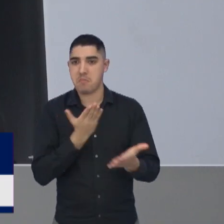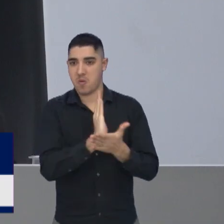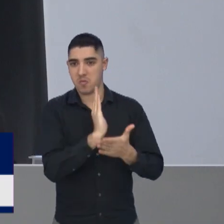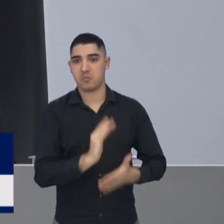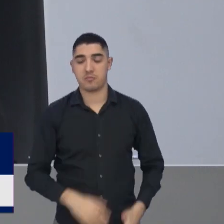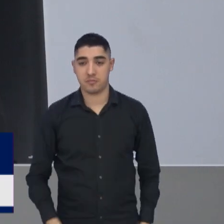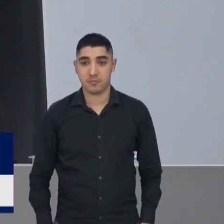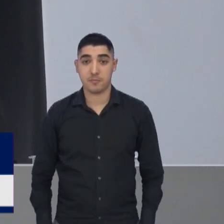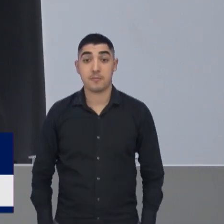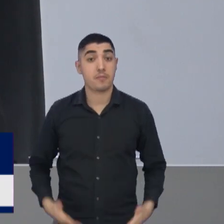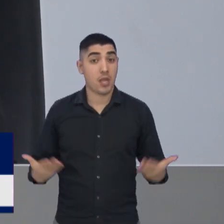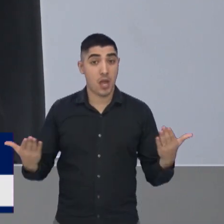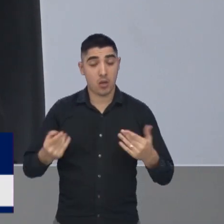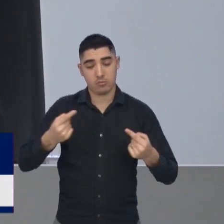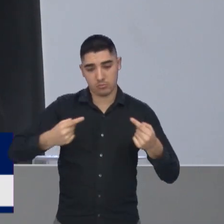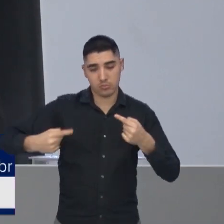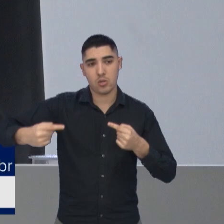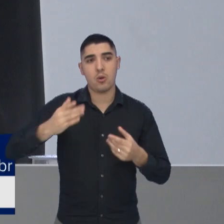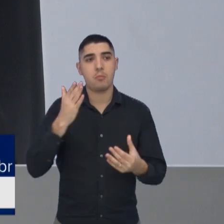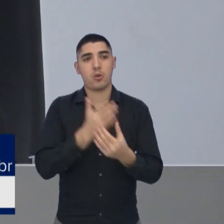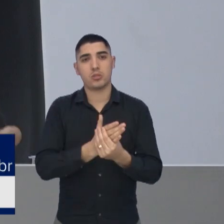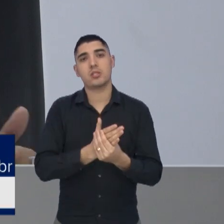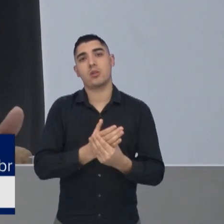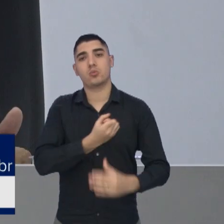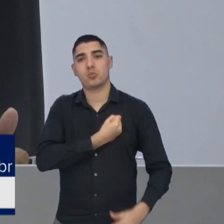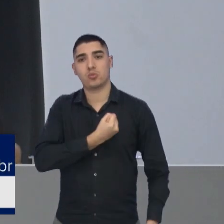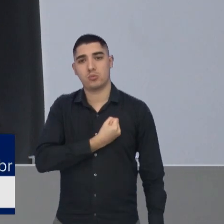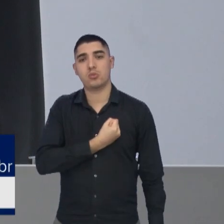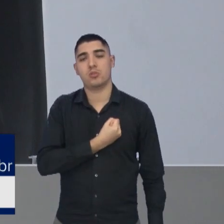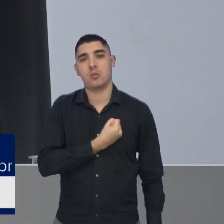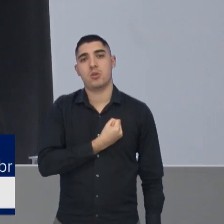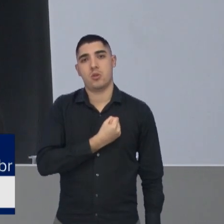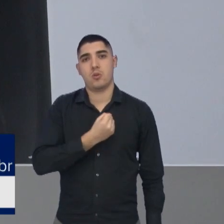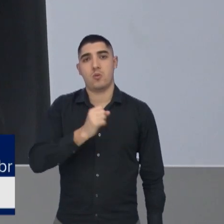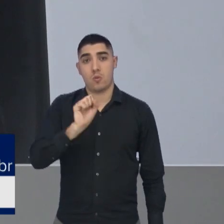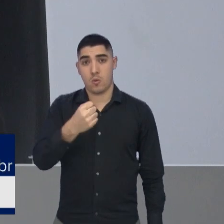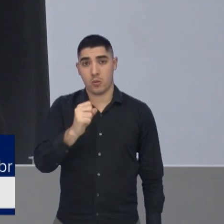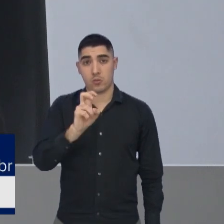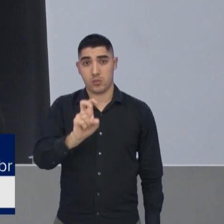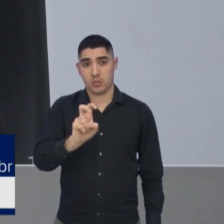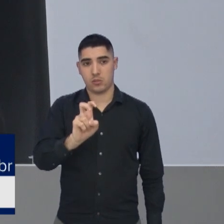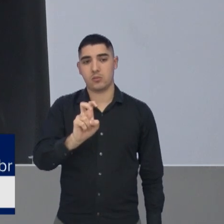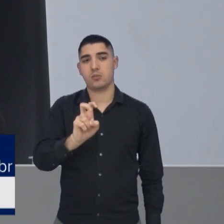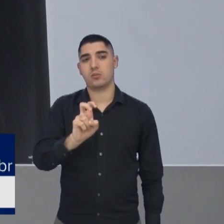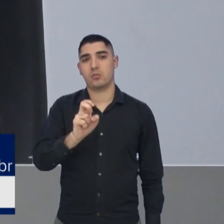unanimidade. Em discussão, o processo de número